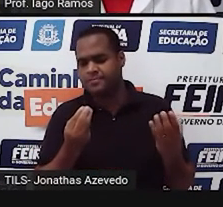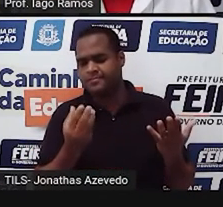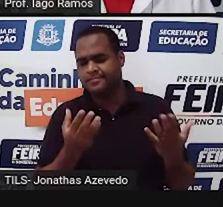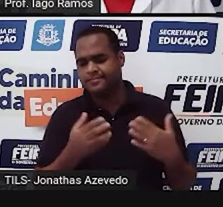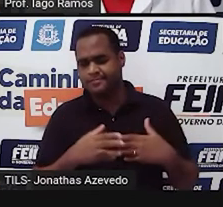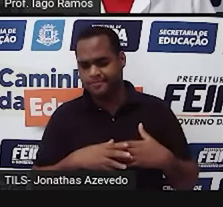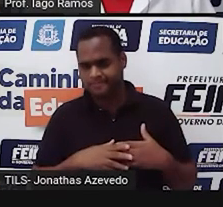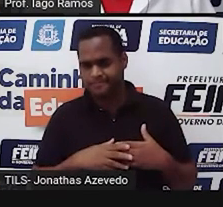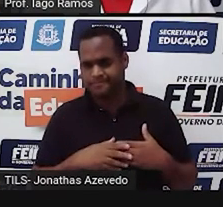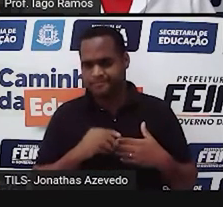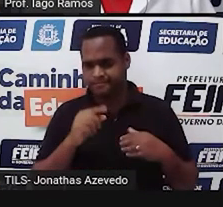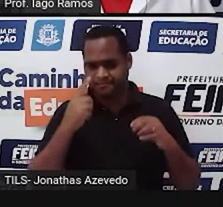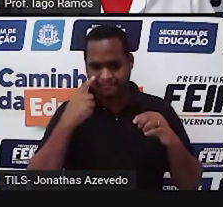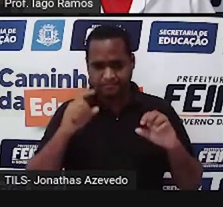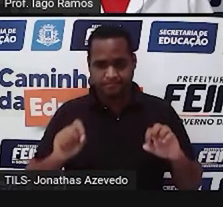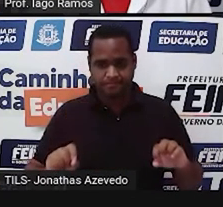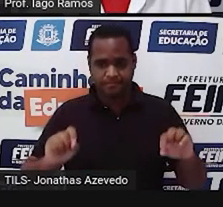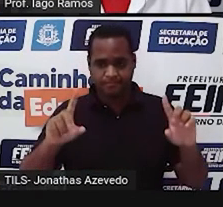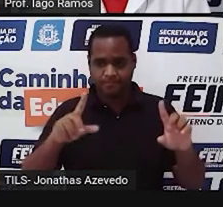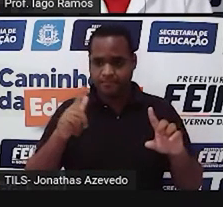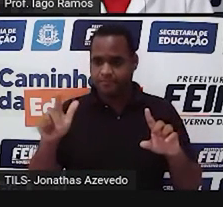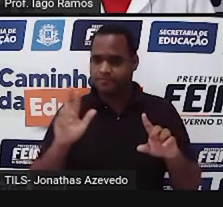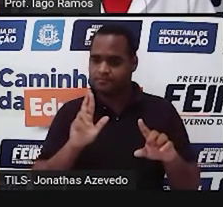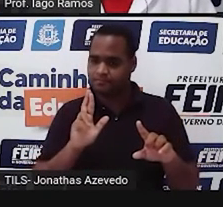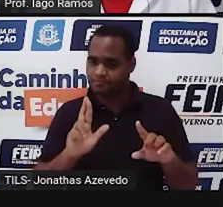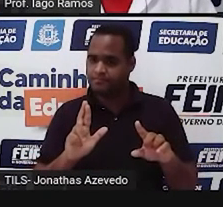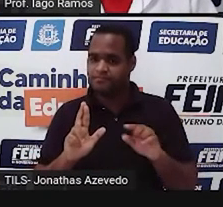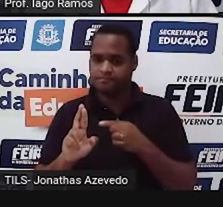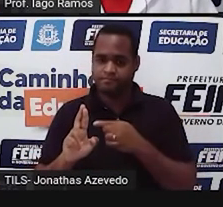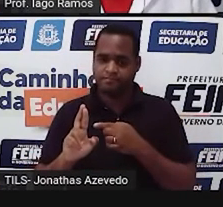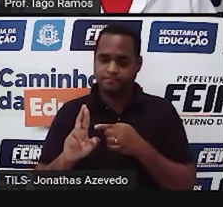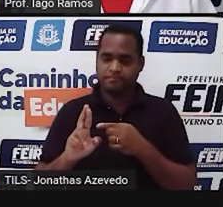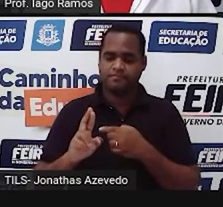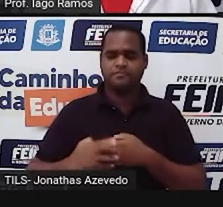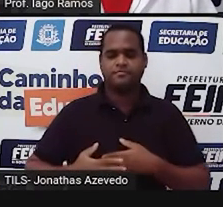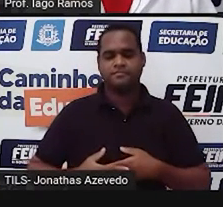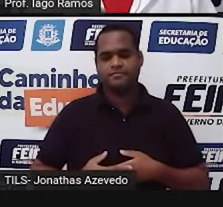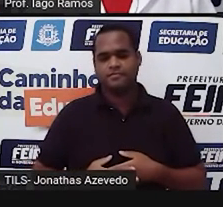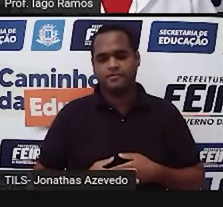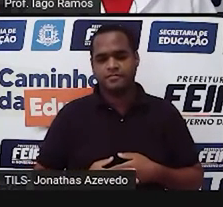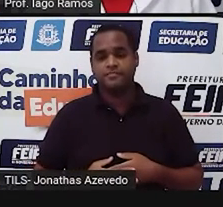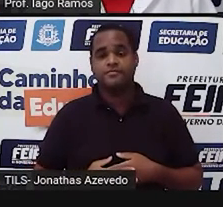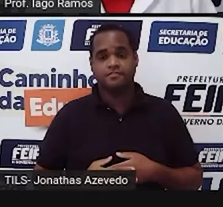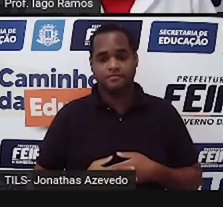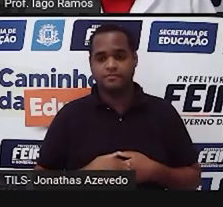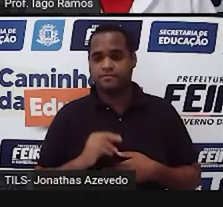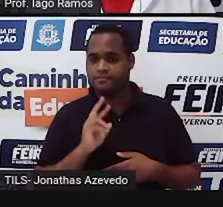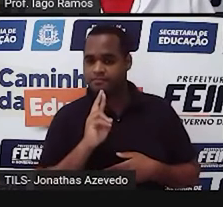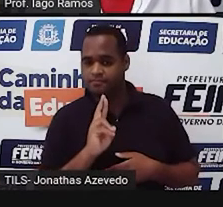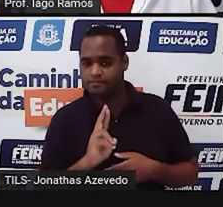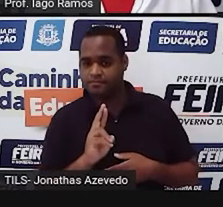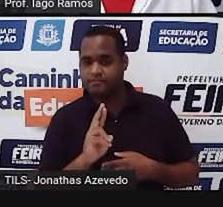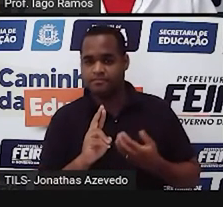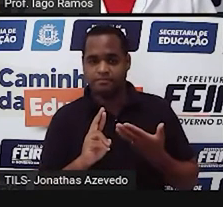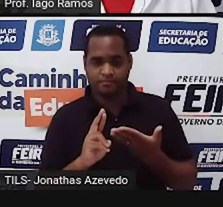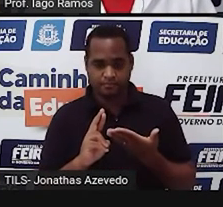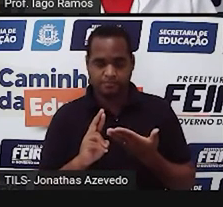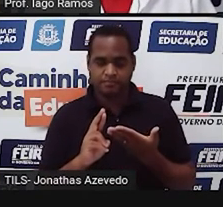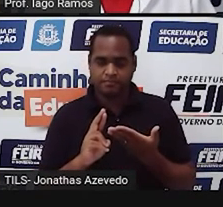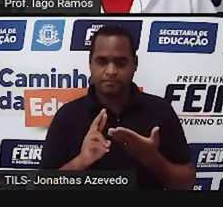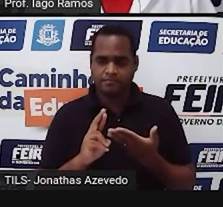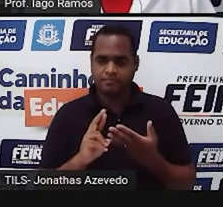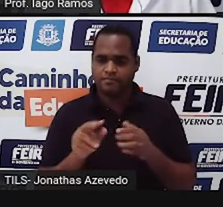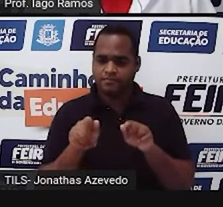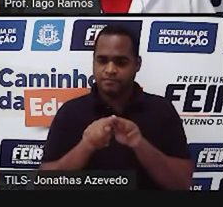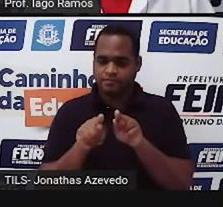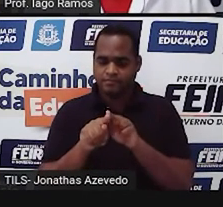na próxima tela vai aparecer uma resposta Ah e dessa resposta vai